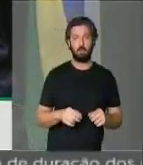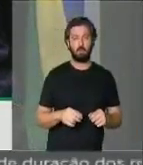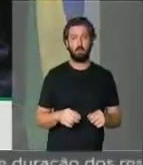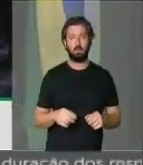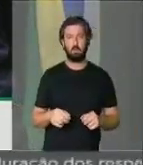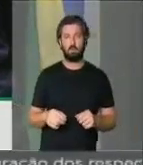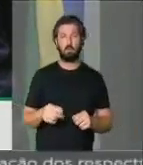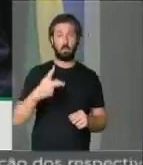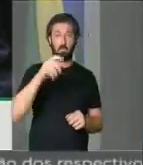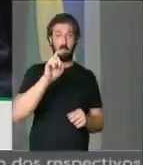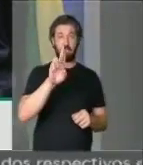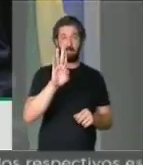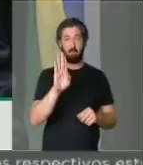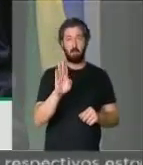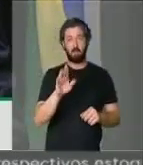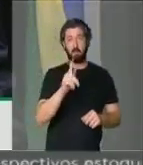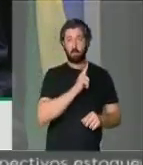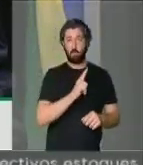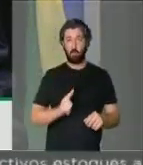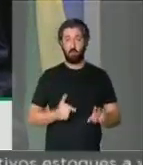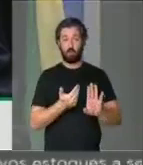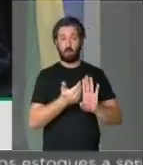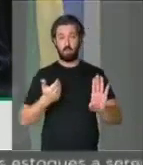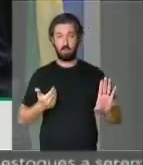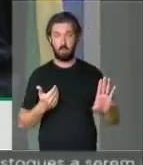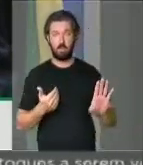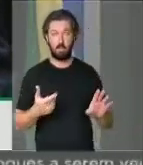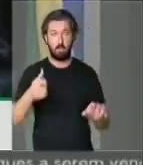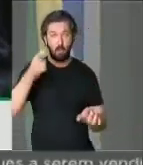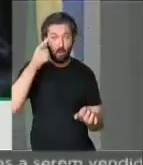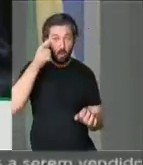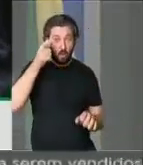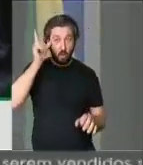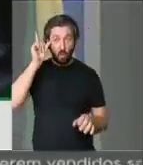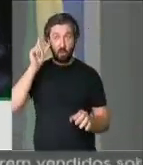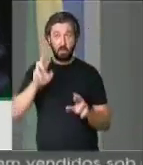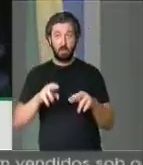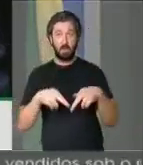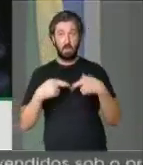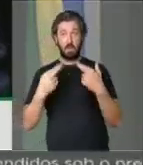do PSDB do atual governo. Nós tivemos ontem uma